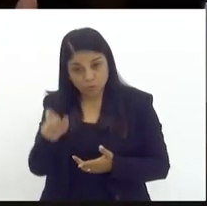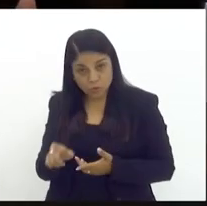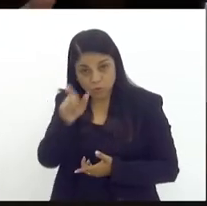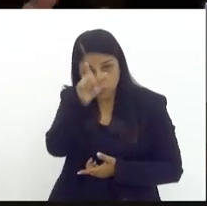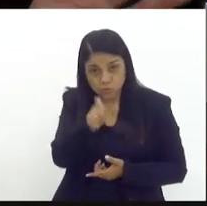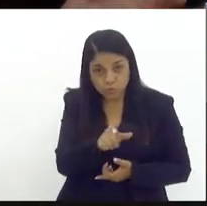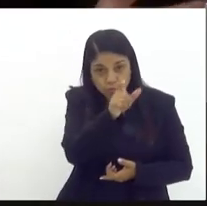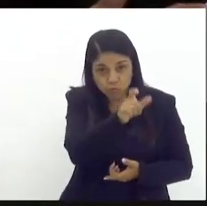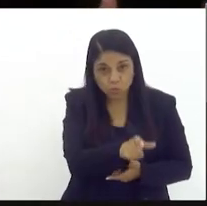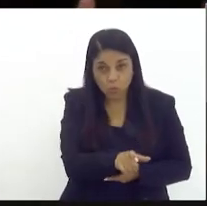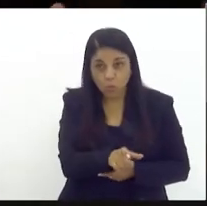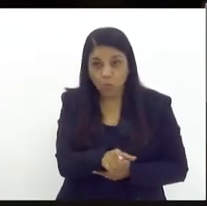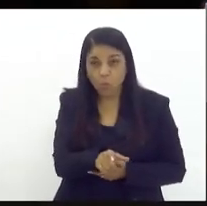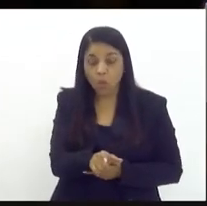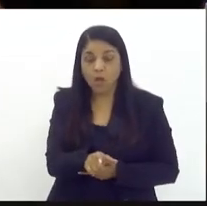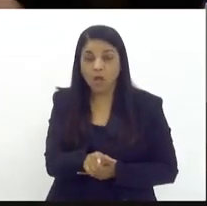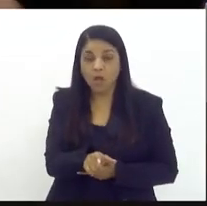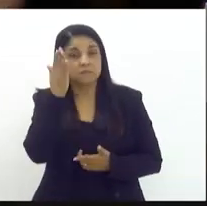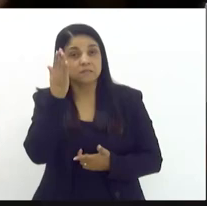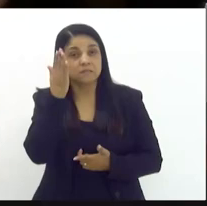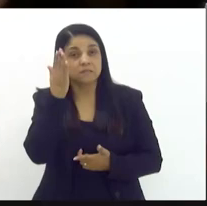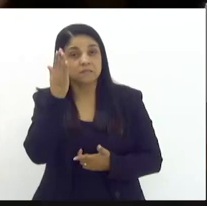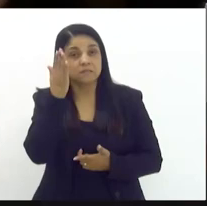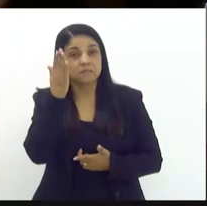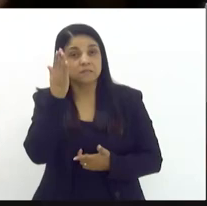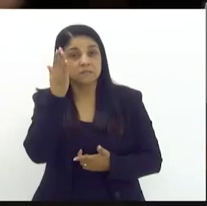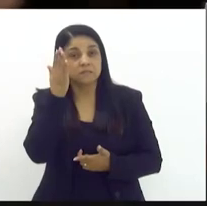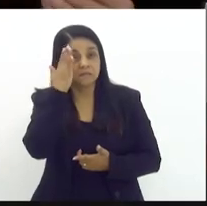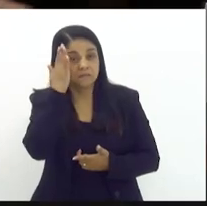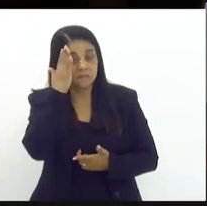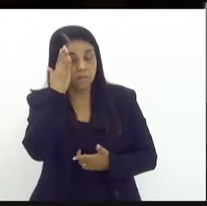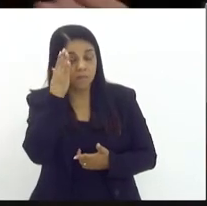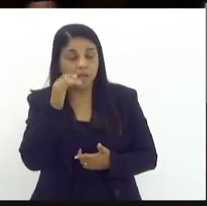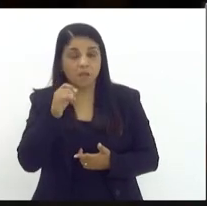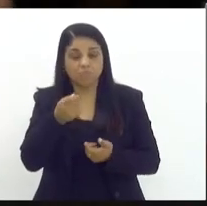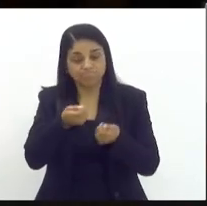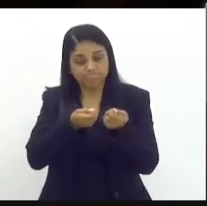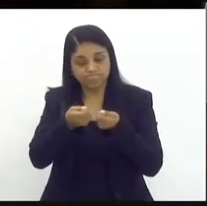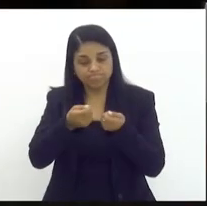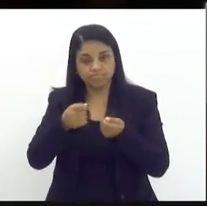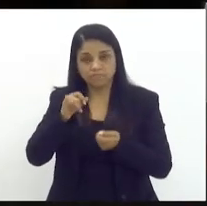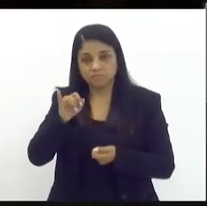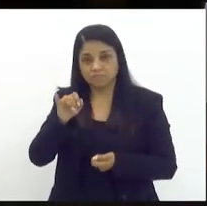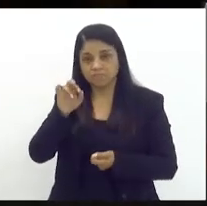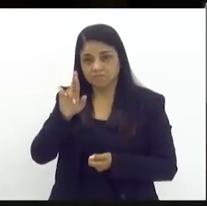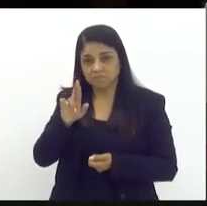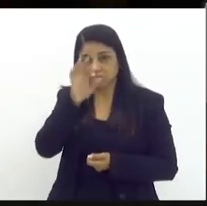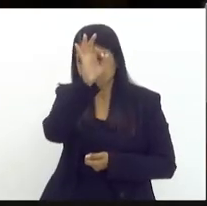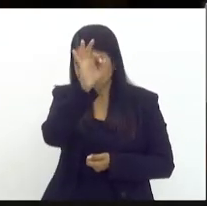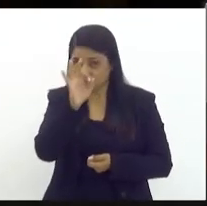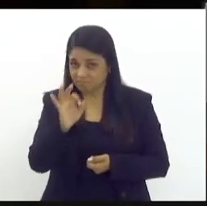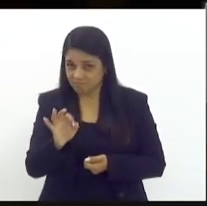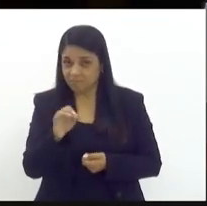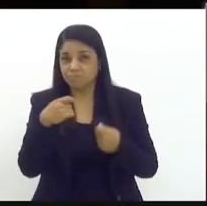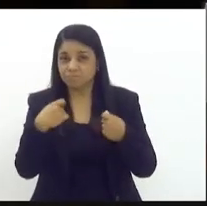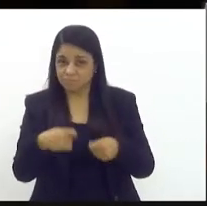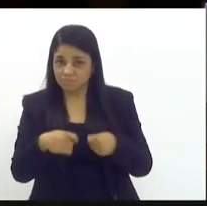se persificação né você tem que saber modular o imposto de renda jurídica SSL início